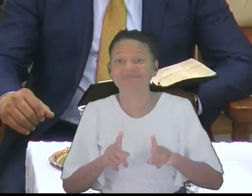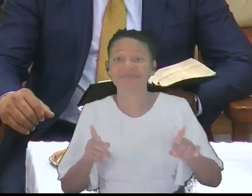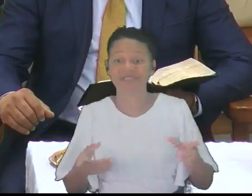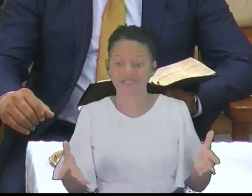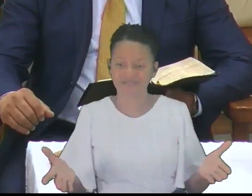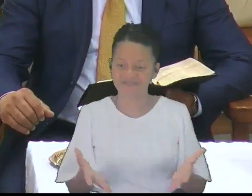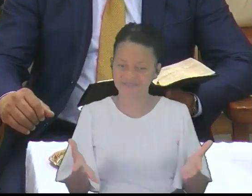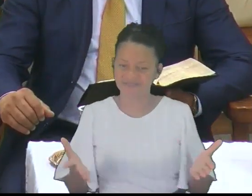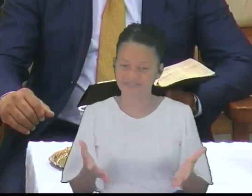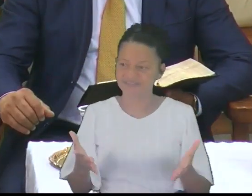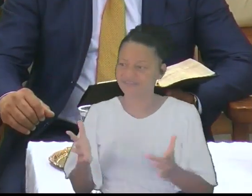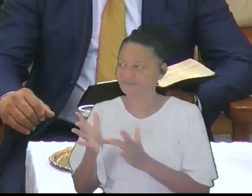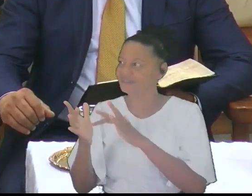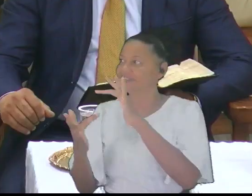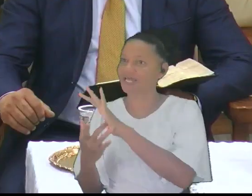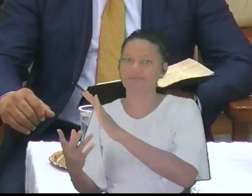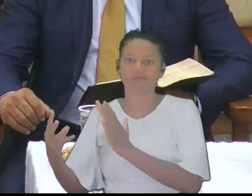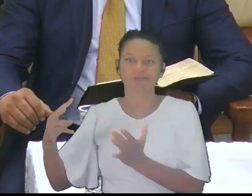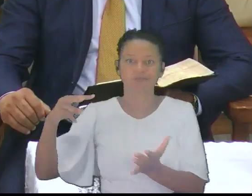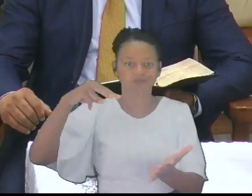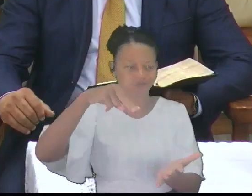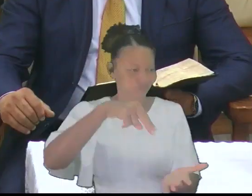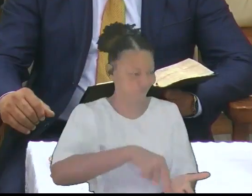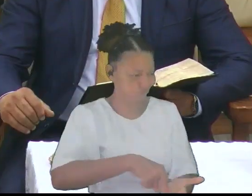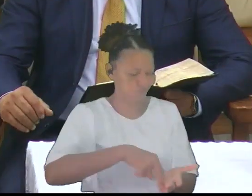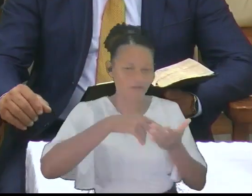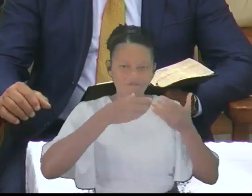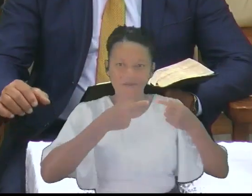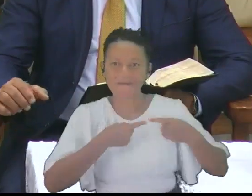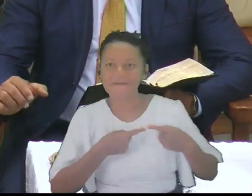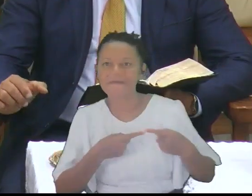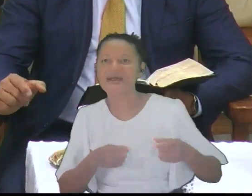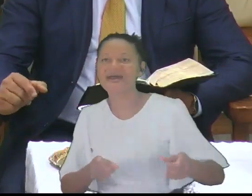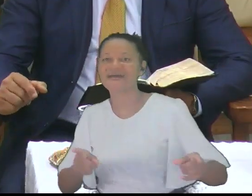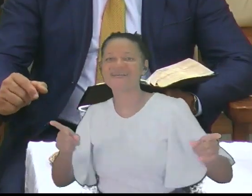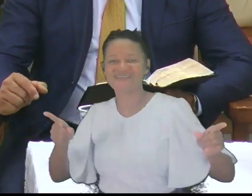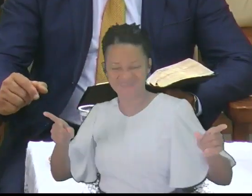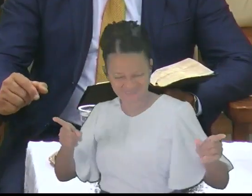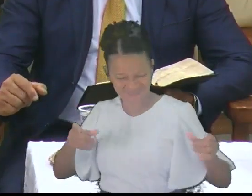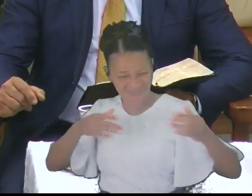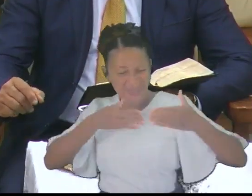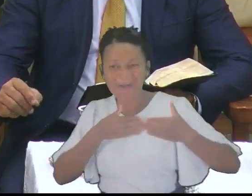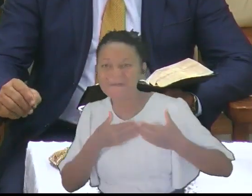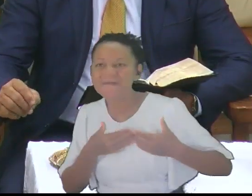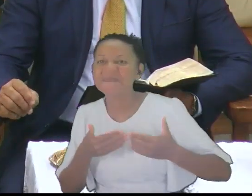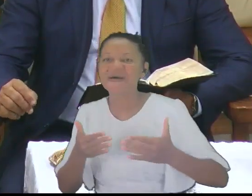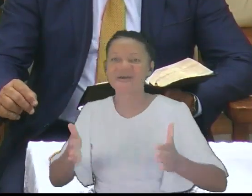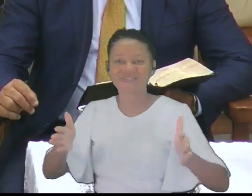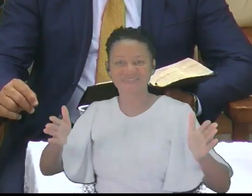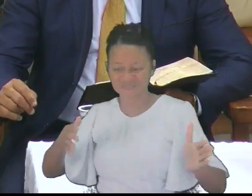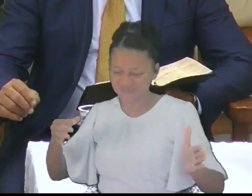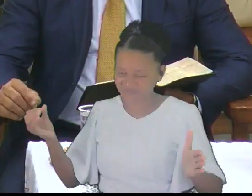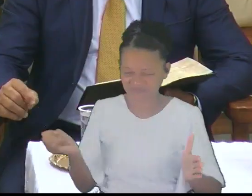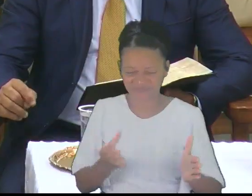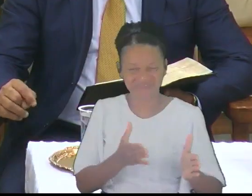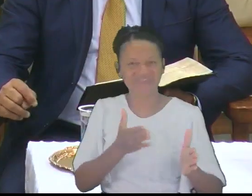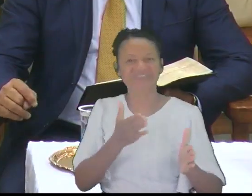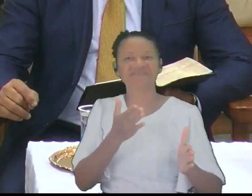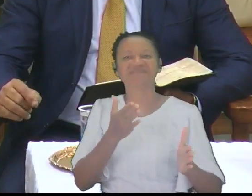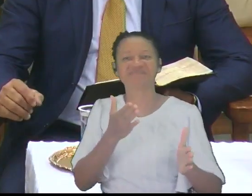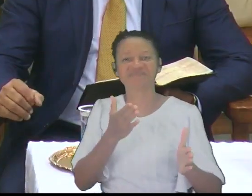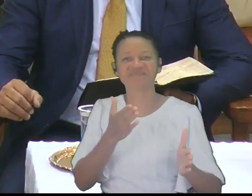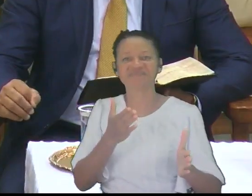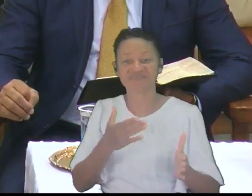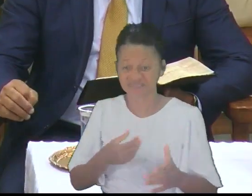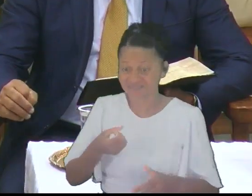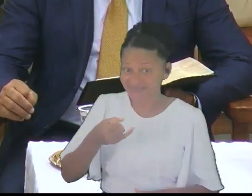com a vinda de Jesus, foi inaugurado, foi aberto um novo. Se